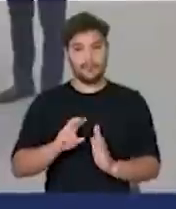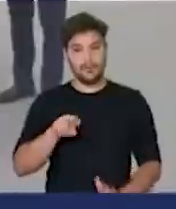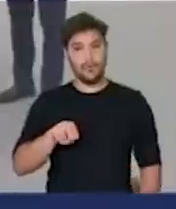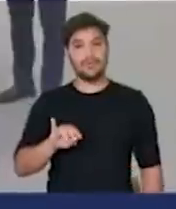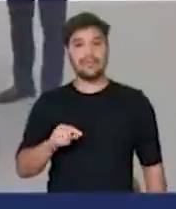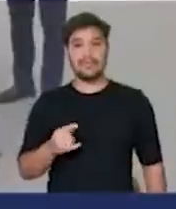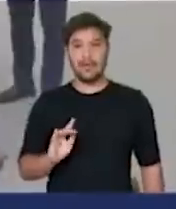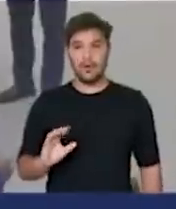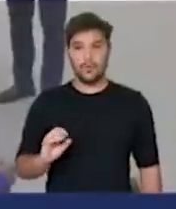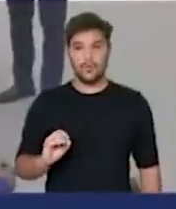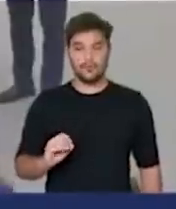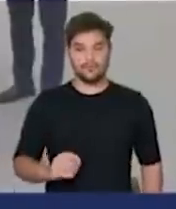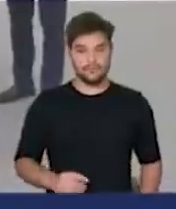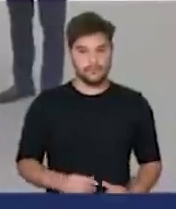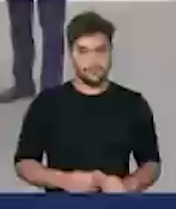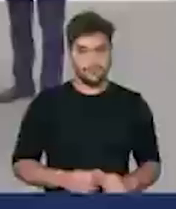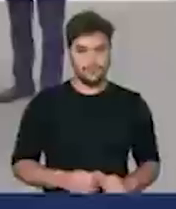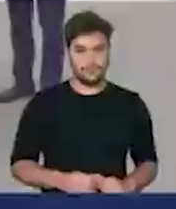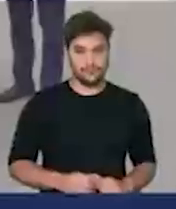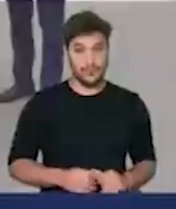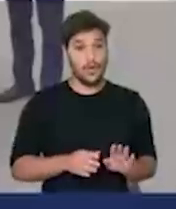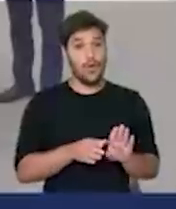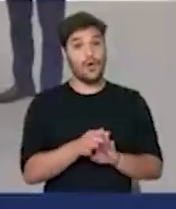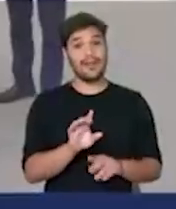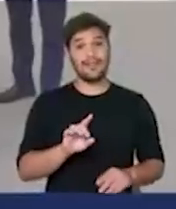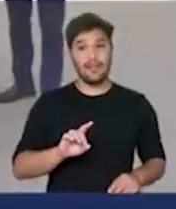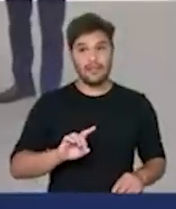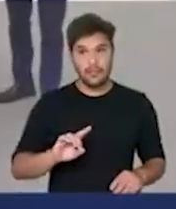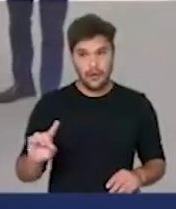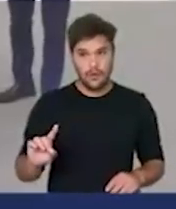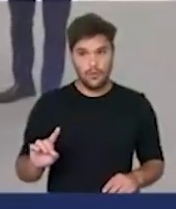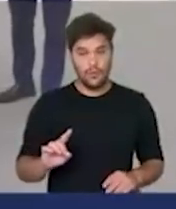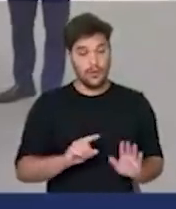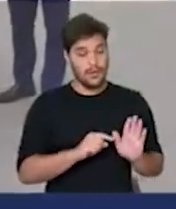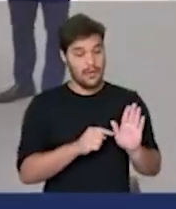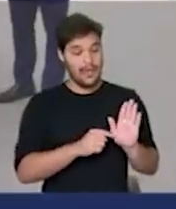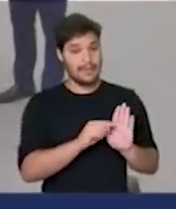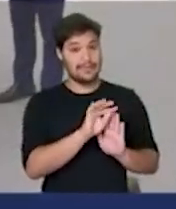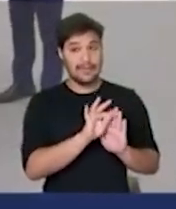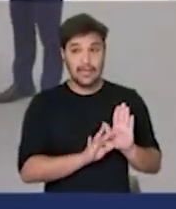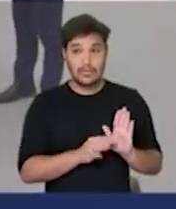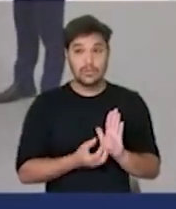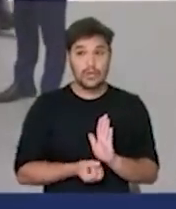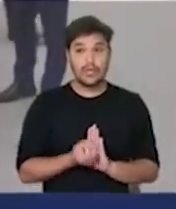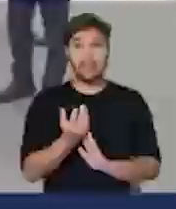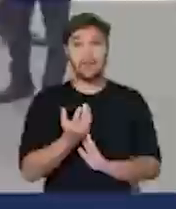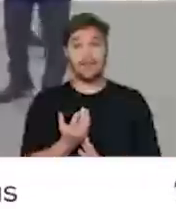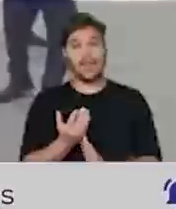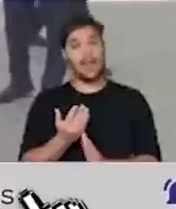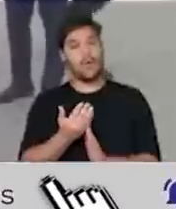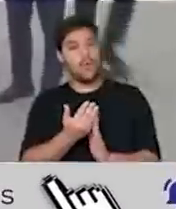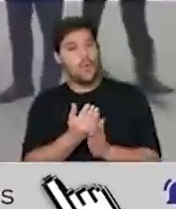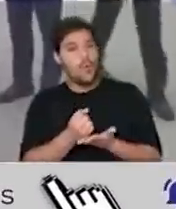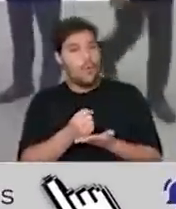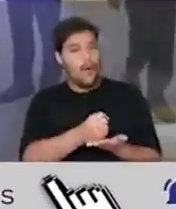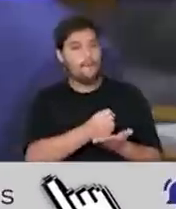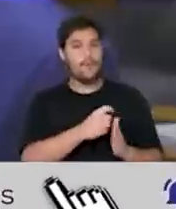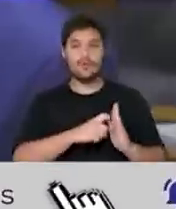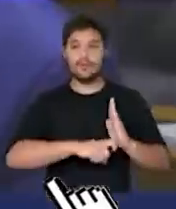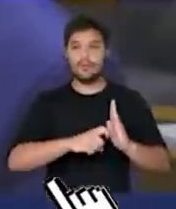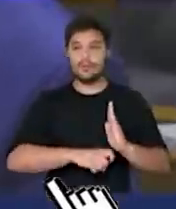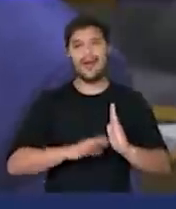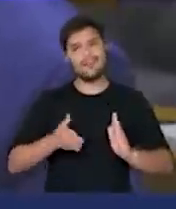União Brasil. União orienta não, senhor presidente, porque o que o texto cria é um privilégio tributário para quem a gente já está votando a